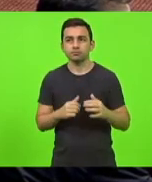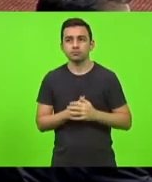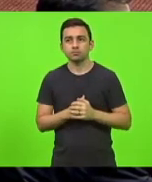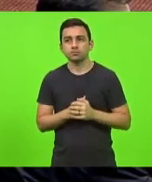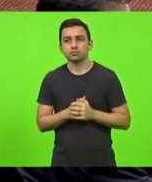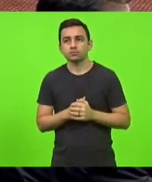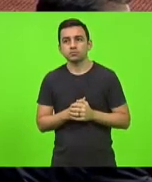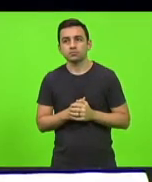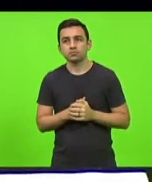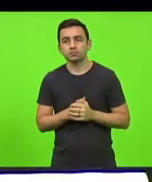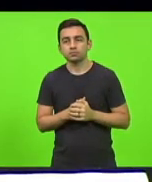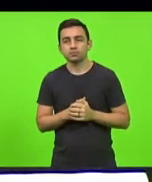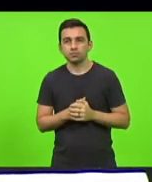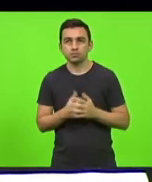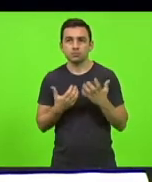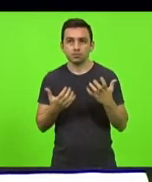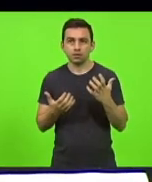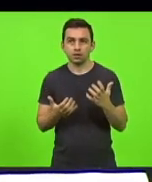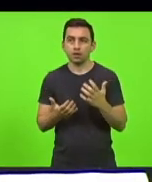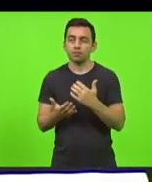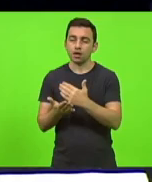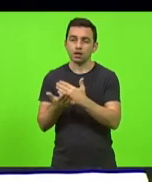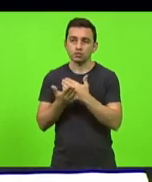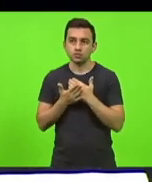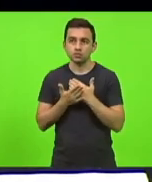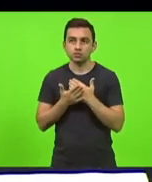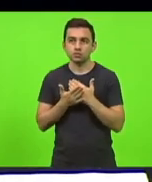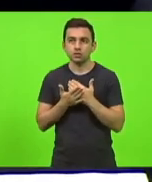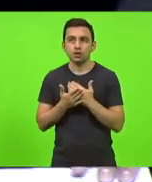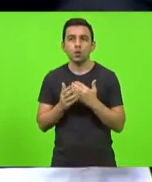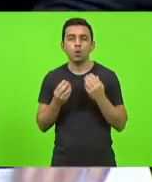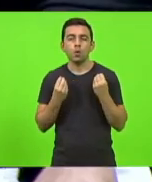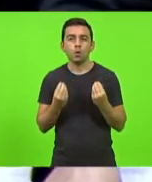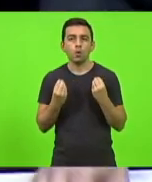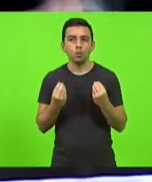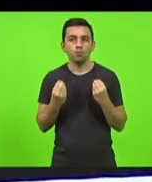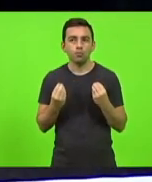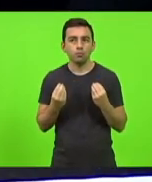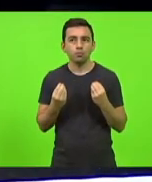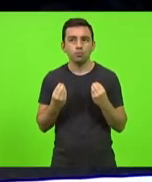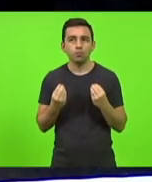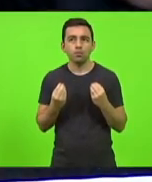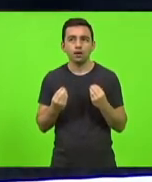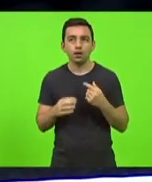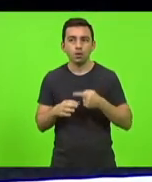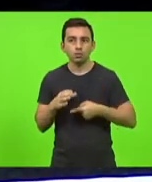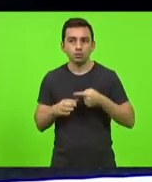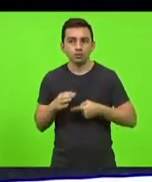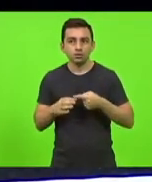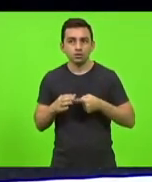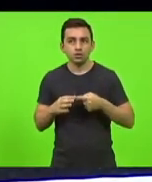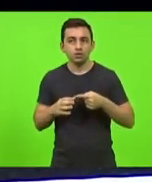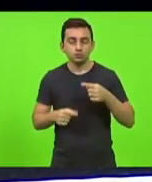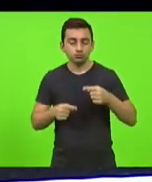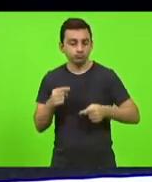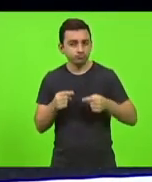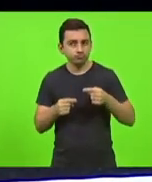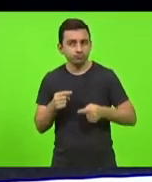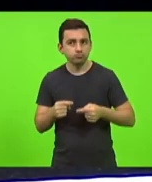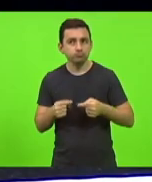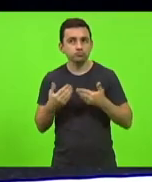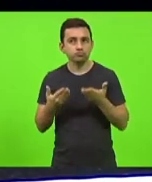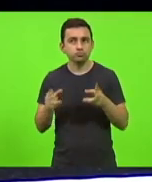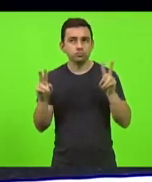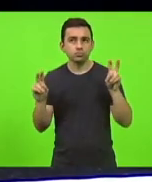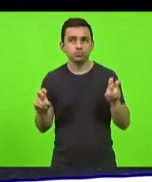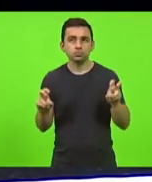Vossa Excelência me ajudasse com a assessoria, como a comissão formada para discutir a matéria